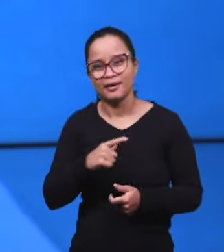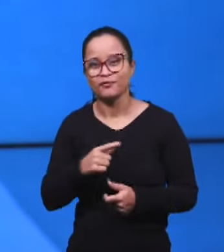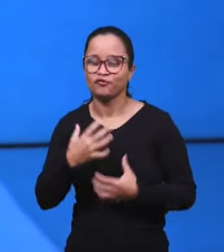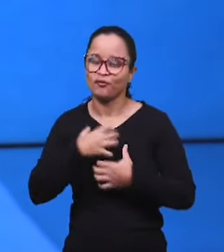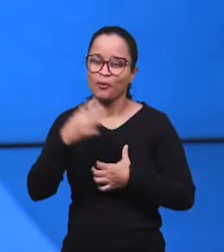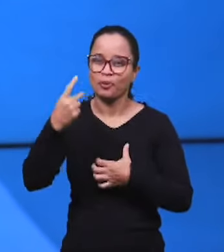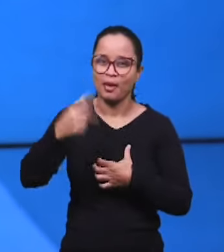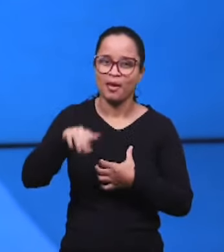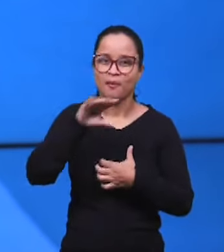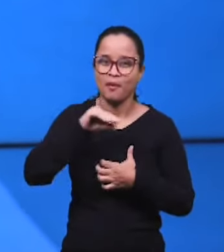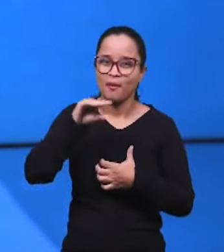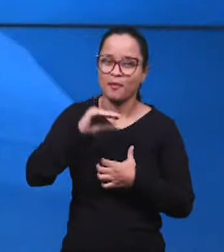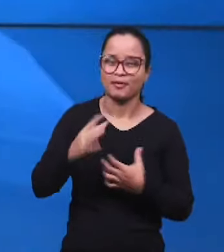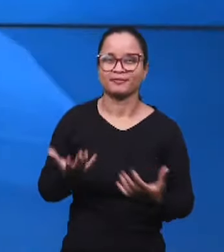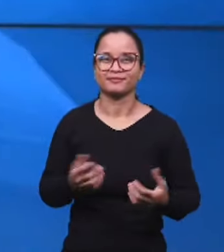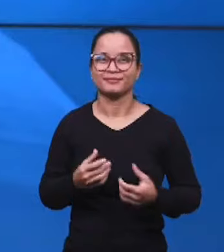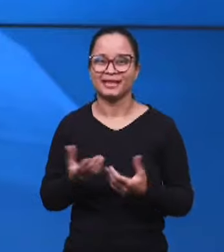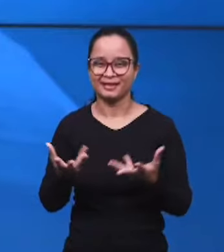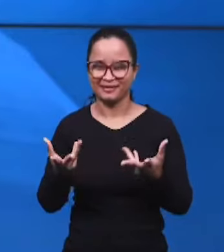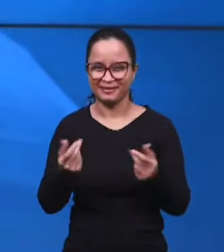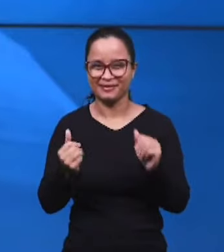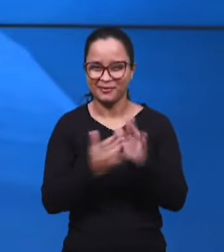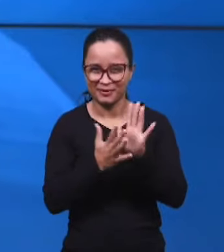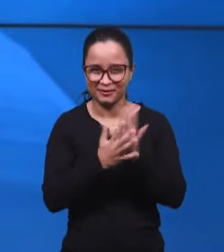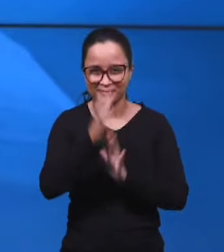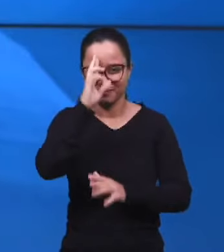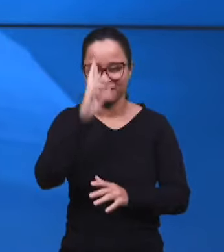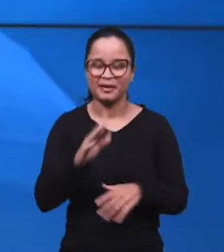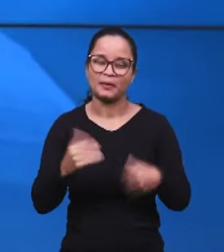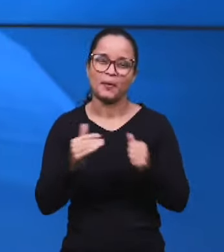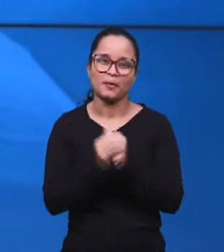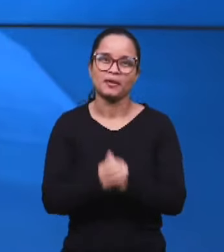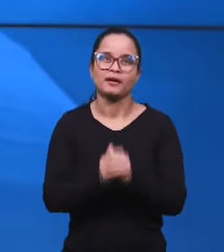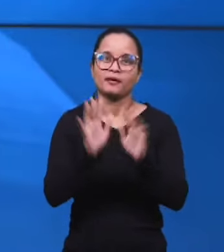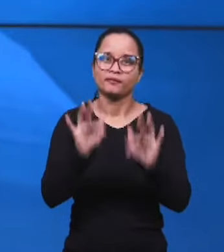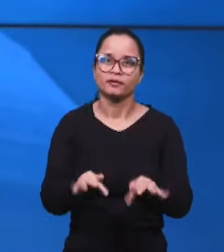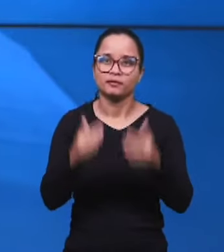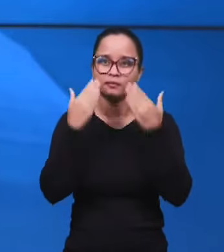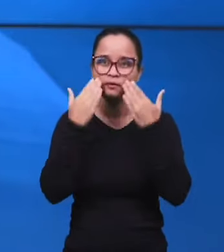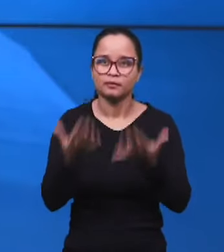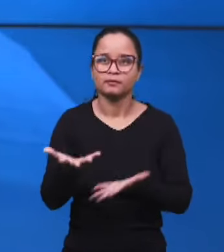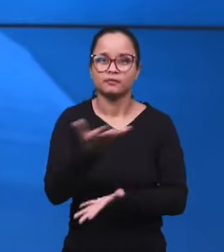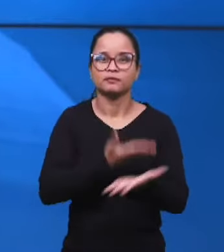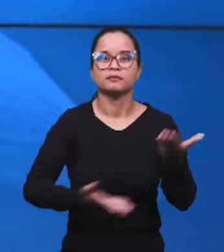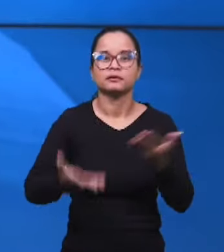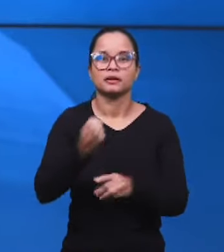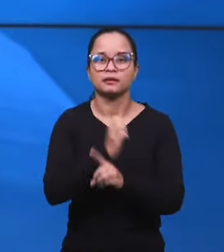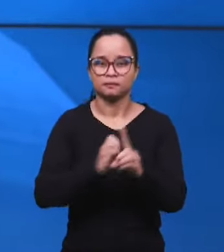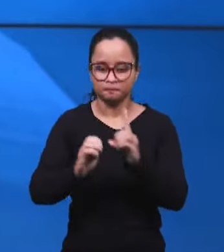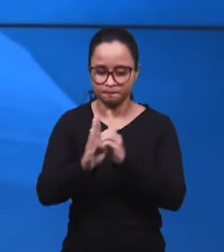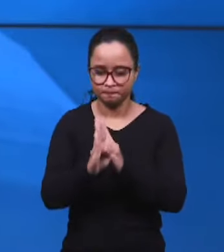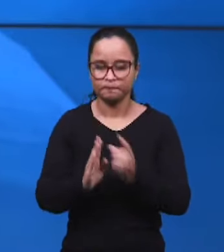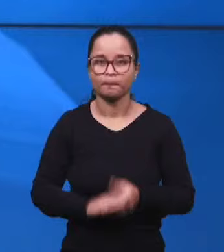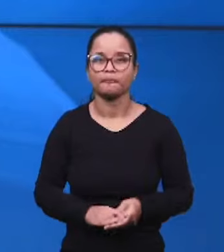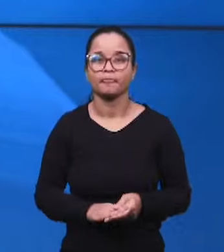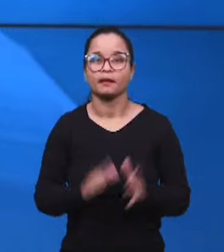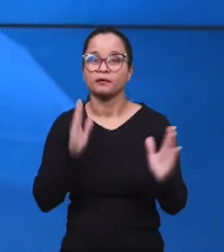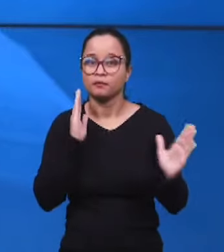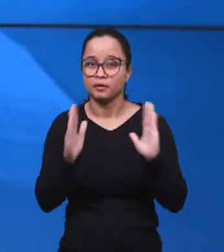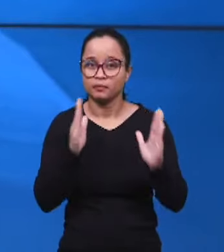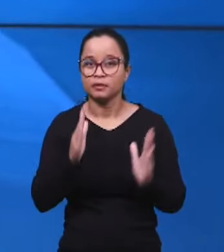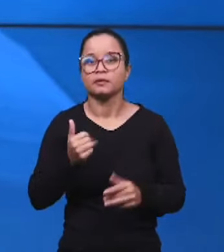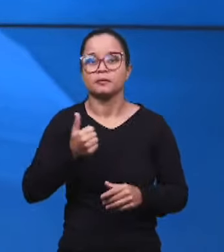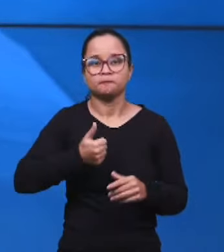deles. Louvado seja o Senhor. Amém, irmãos? Chegamos assim ao final da nossa apresentação, da participação da Escola Bíblica, nessa